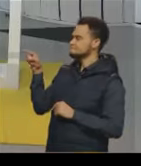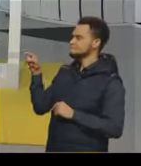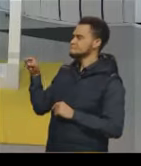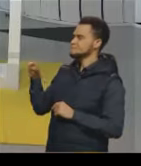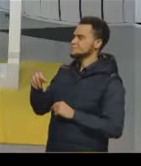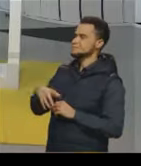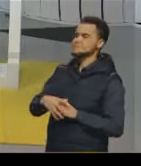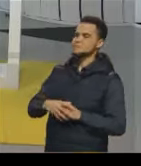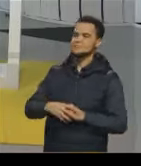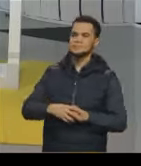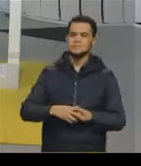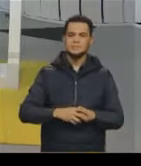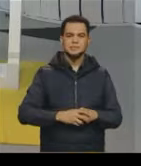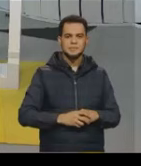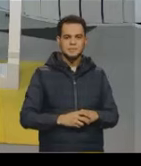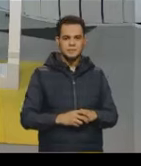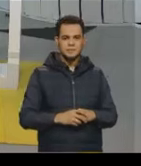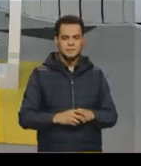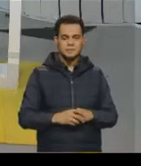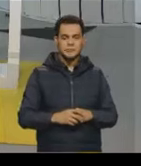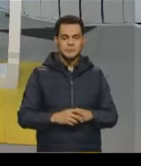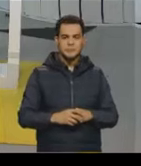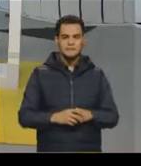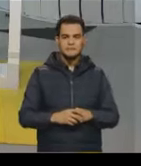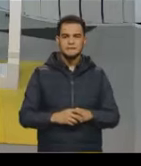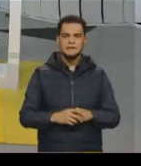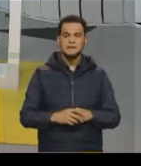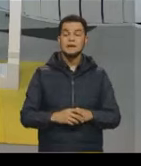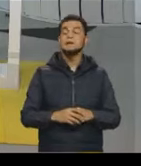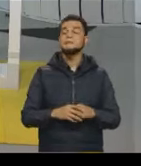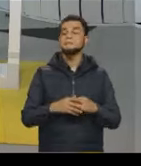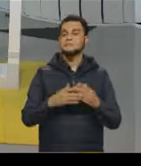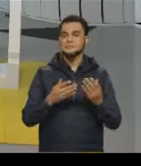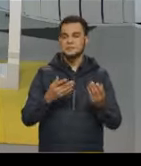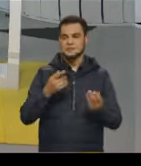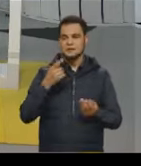aqui. Então, aqui eu vou ter